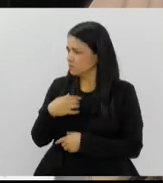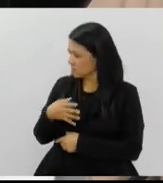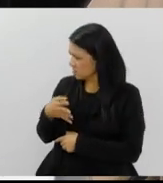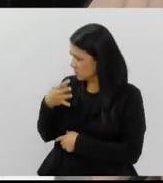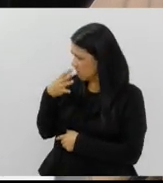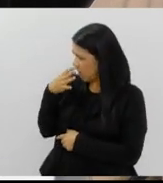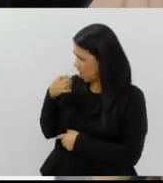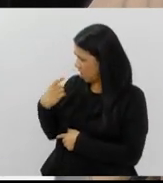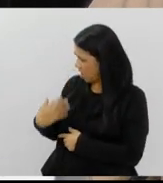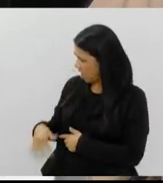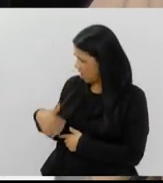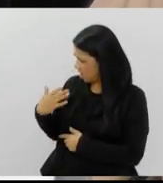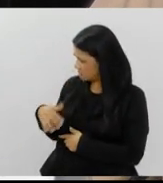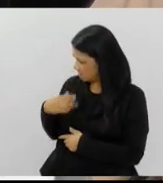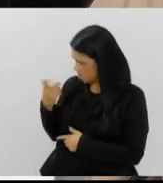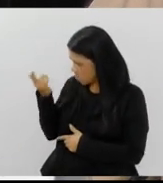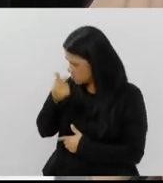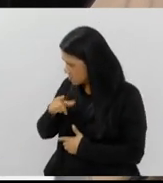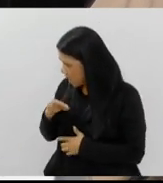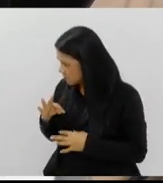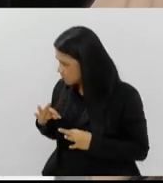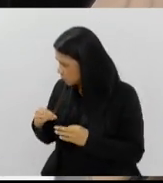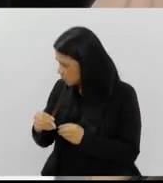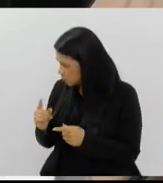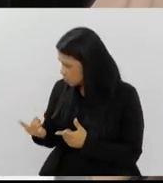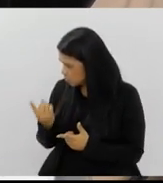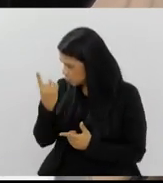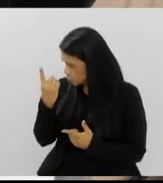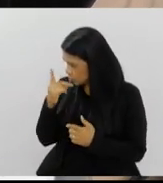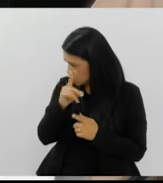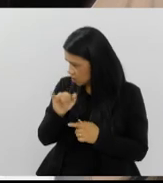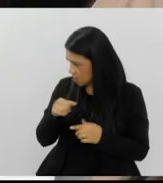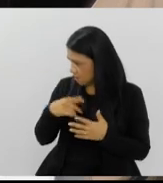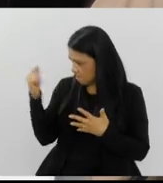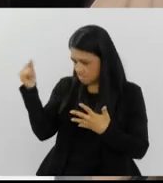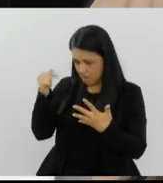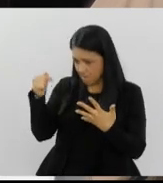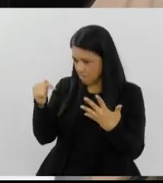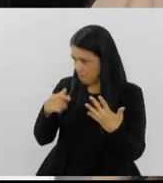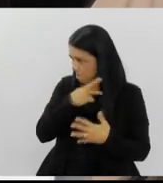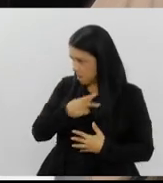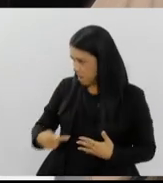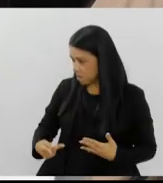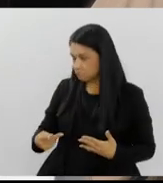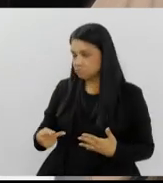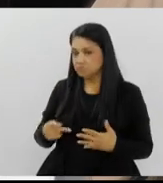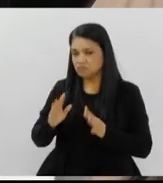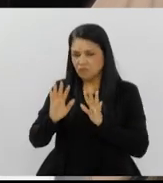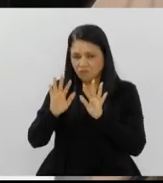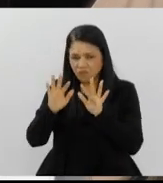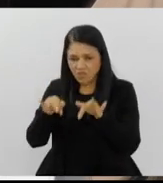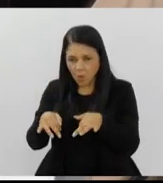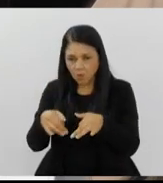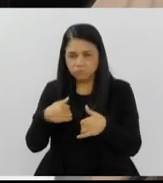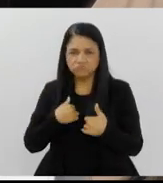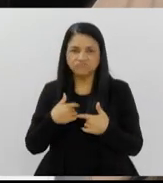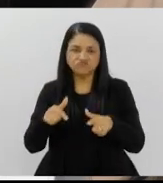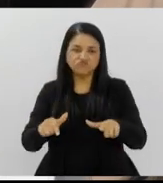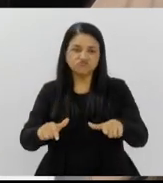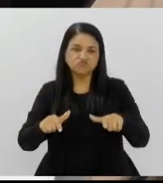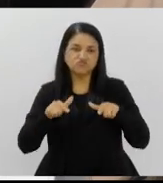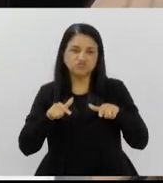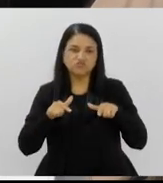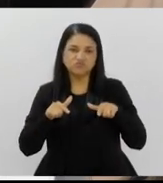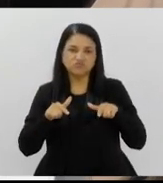mas a pessoa consegue fazer tudo isso num dia só, né? Porque é presidente de tanta coisa. E, no final das contas, são títulos. São